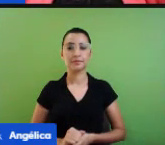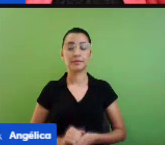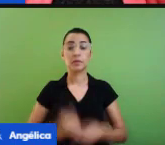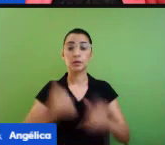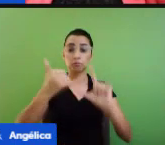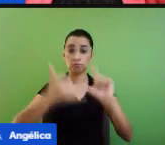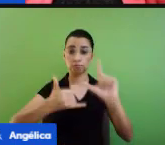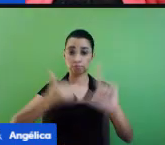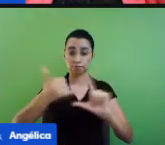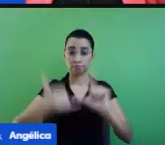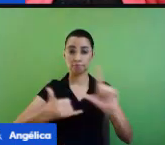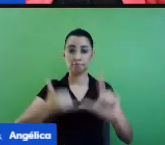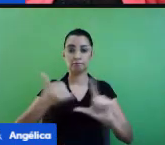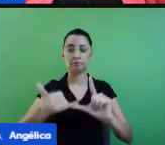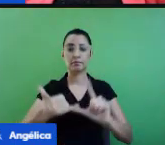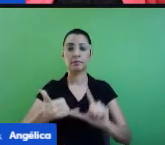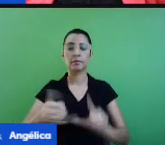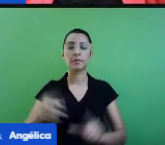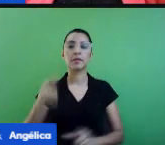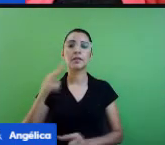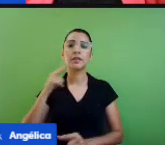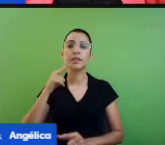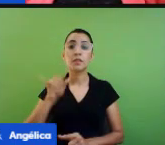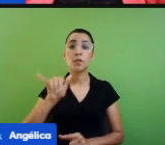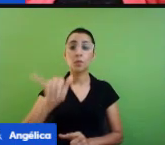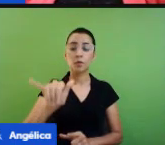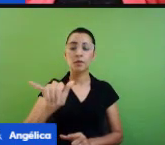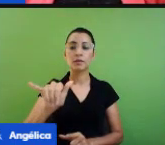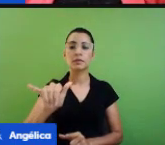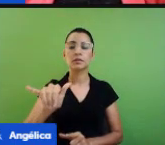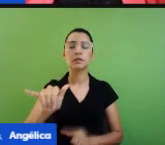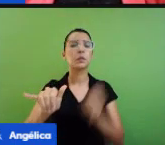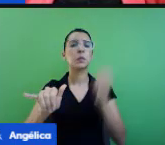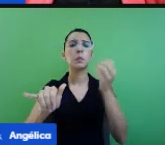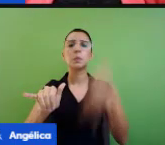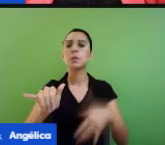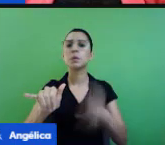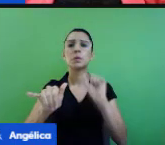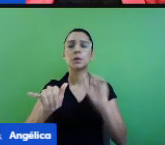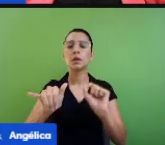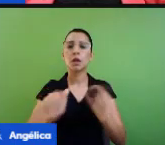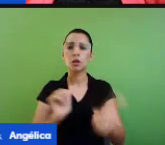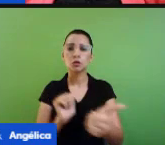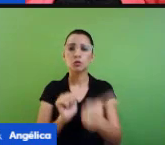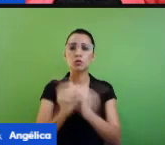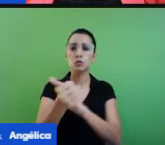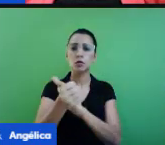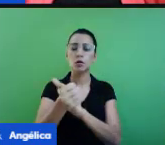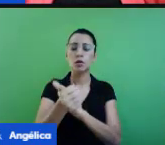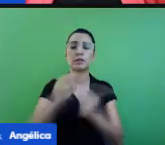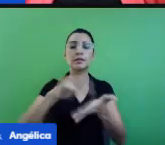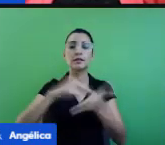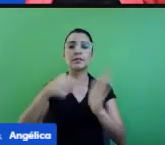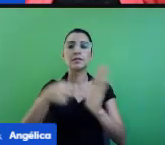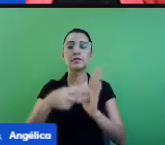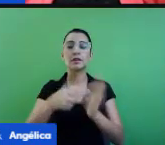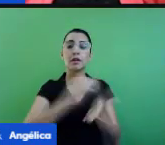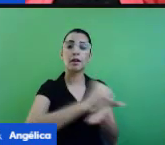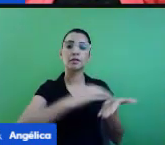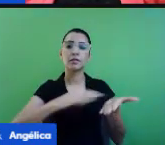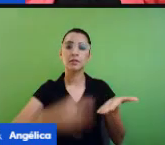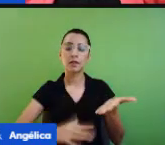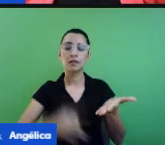ludicidade, Vygotsky afirma que falar de jogo é falar de atividade que